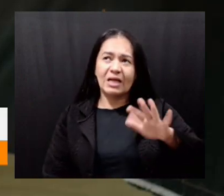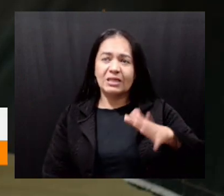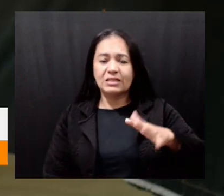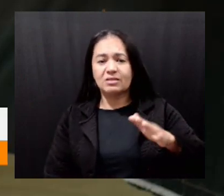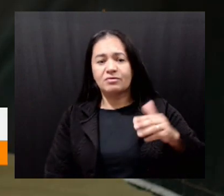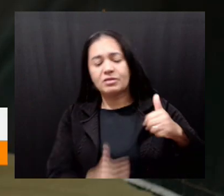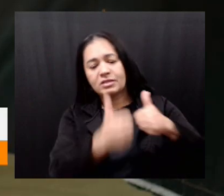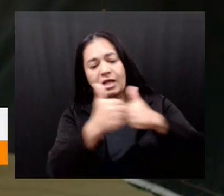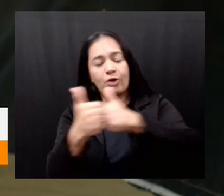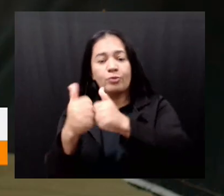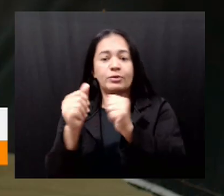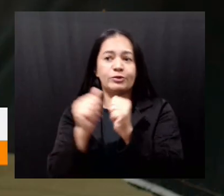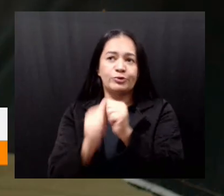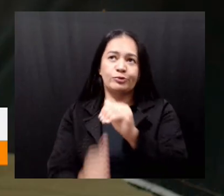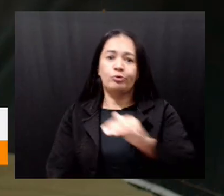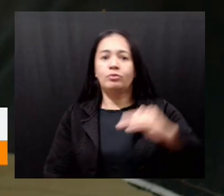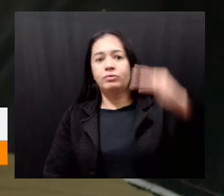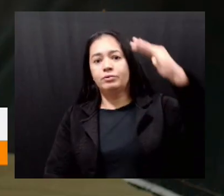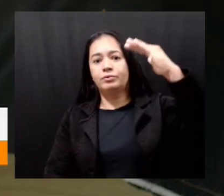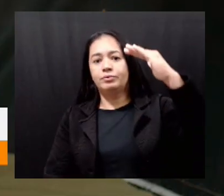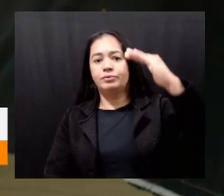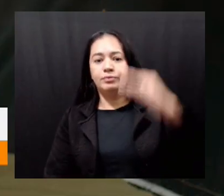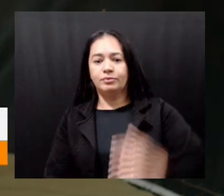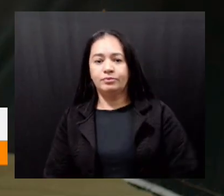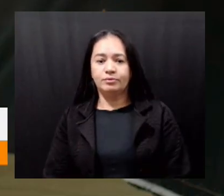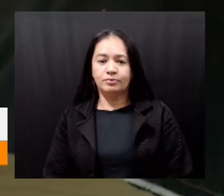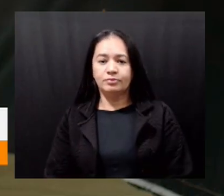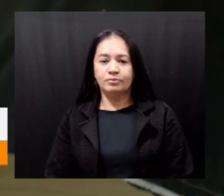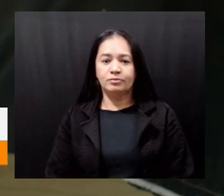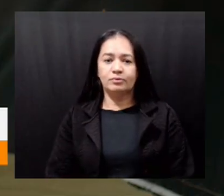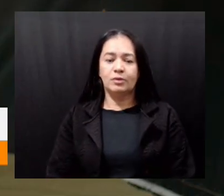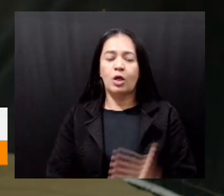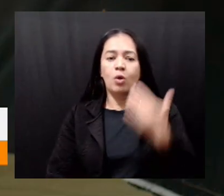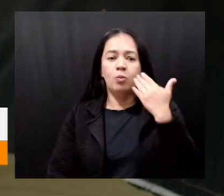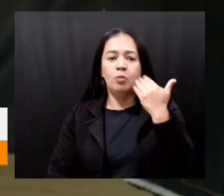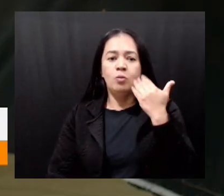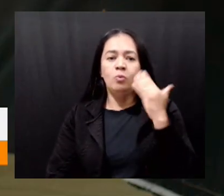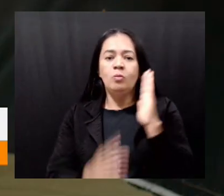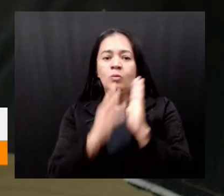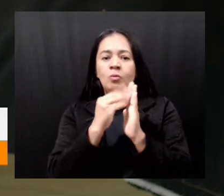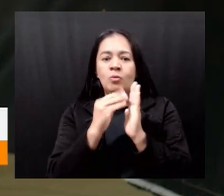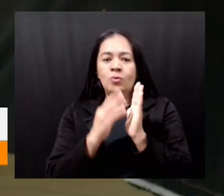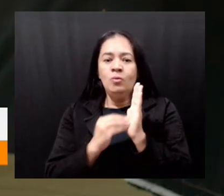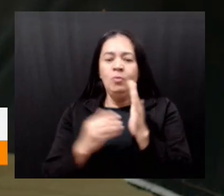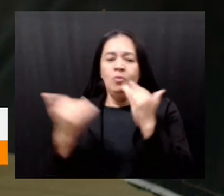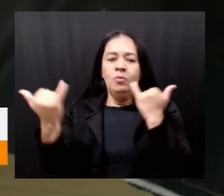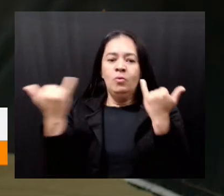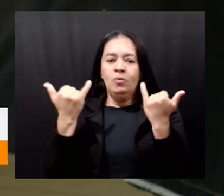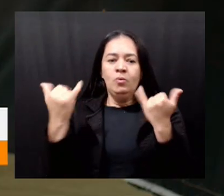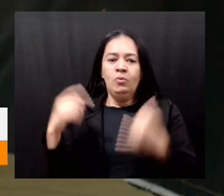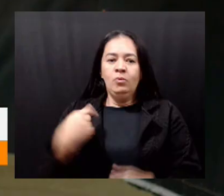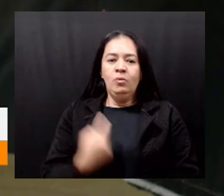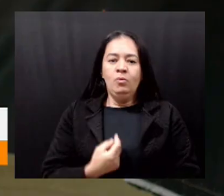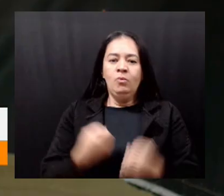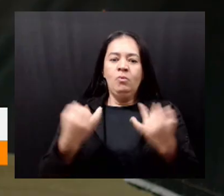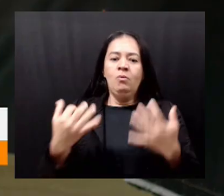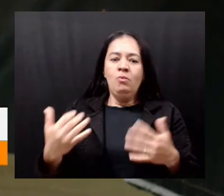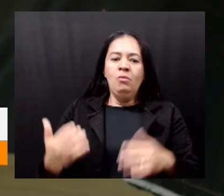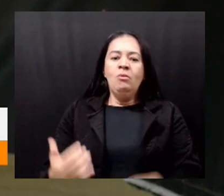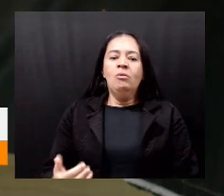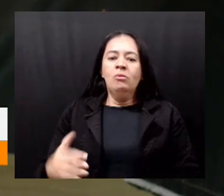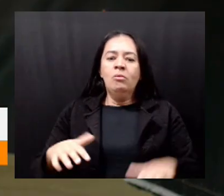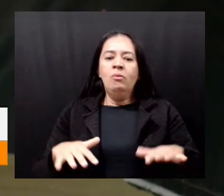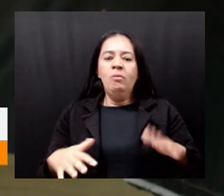né, nesse consumo desse conteúdo de notícias, e aqui a gente fala de tragédias, de guerras. Como é que a gente